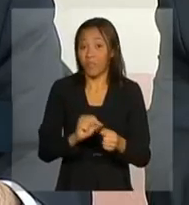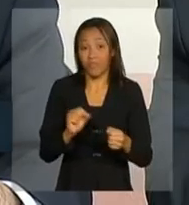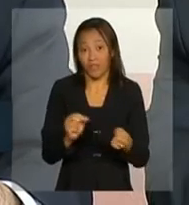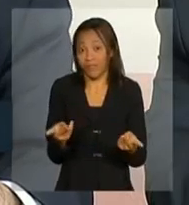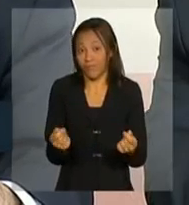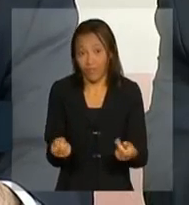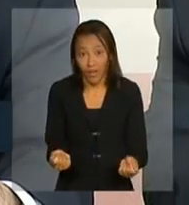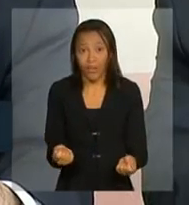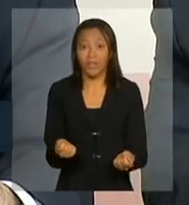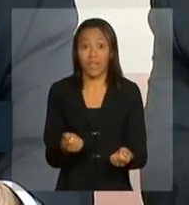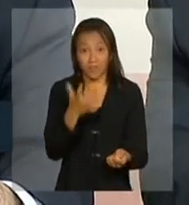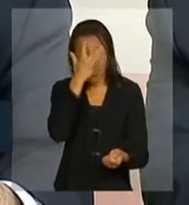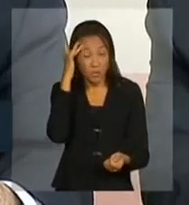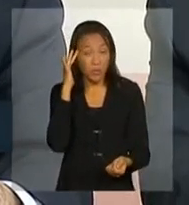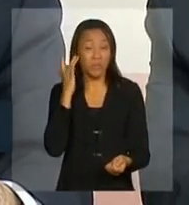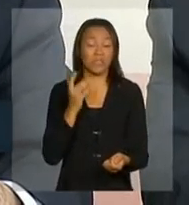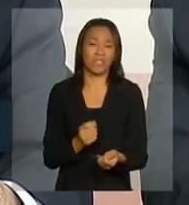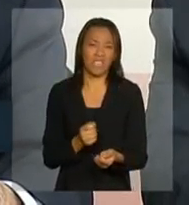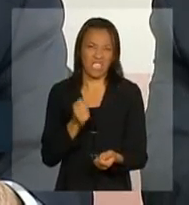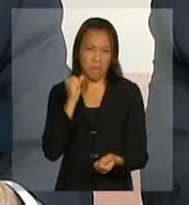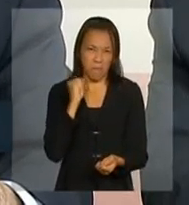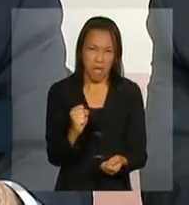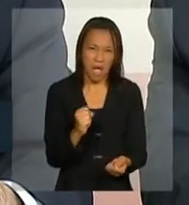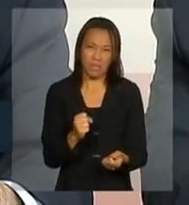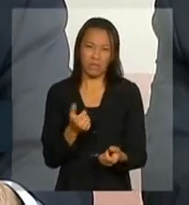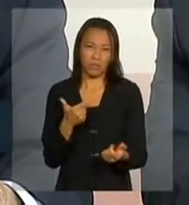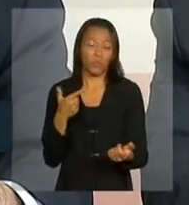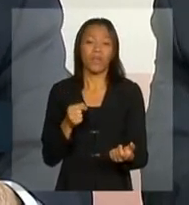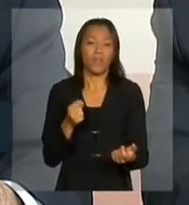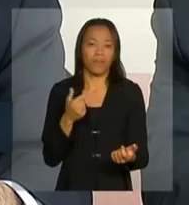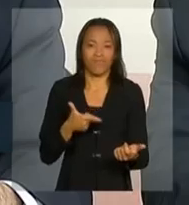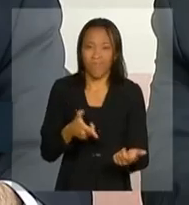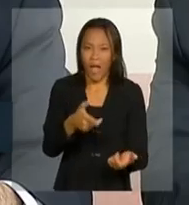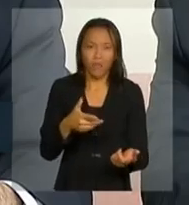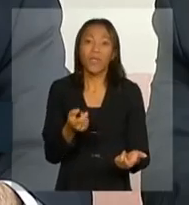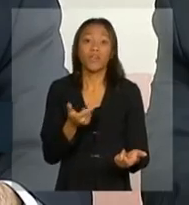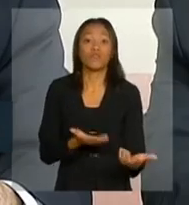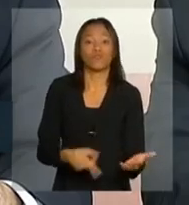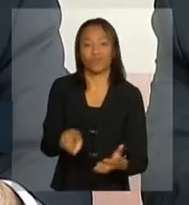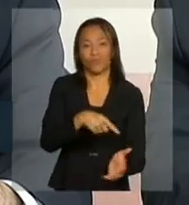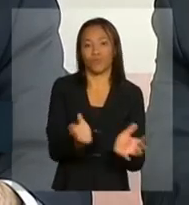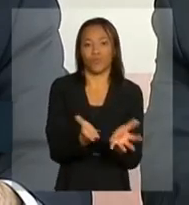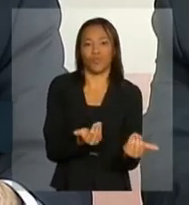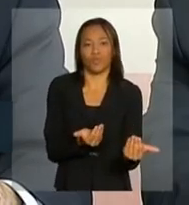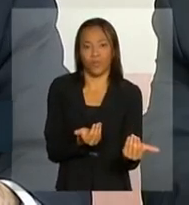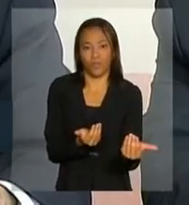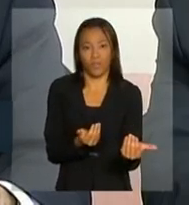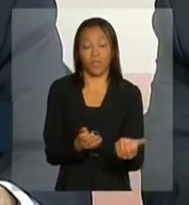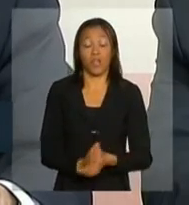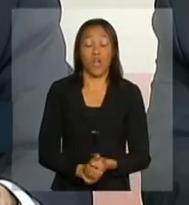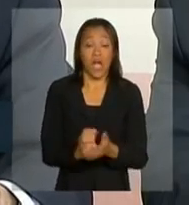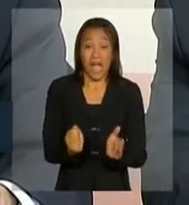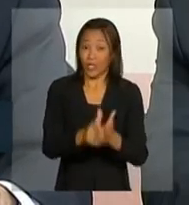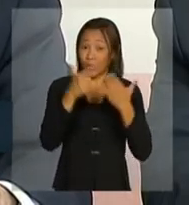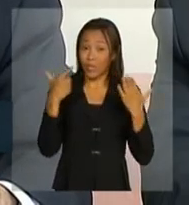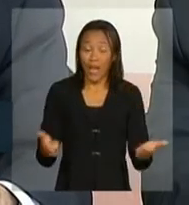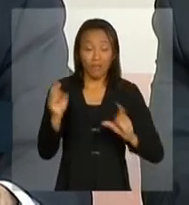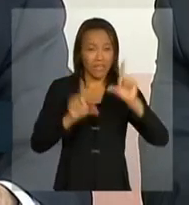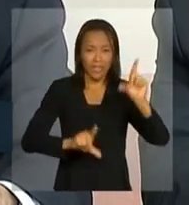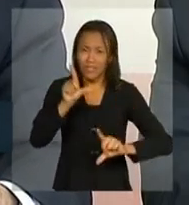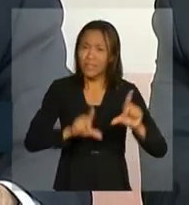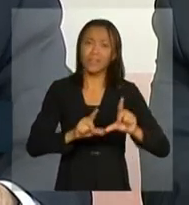das a dos daqueles que cometem assassinato contra os jovens. o Ministério Público, os órgãos de imprensa, todos são